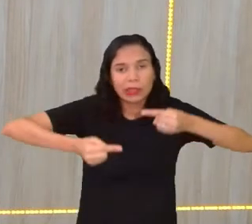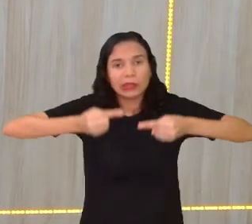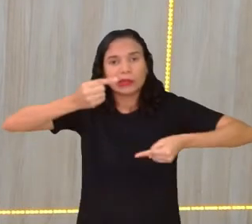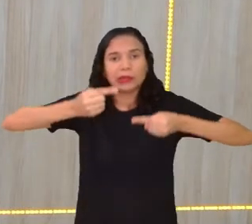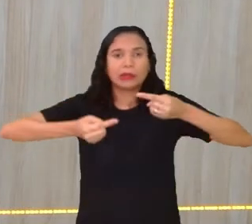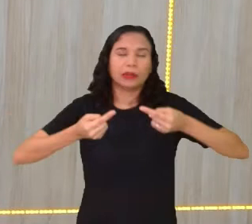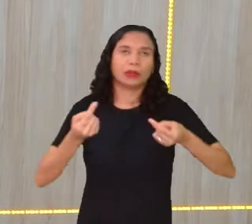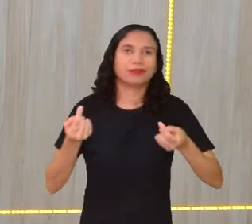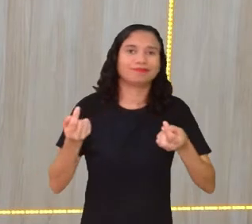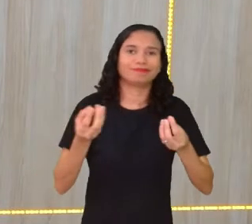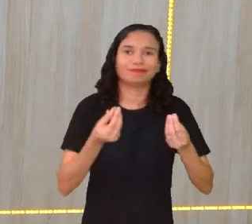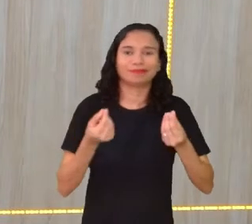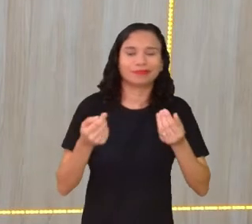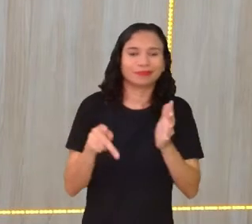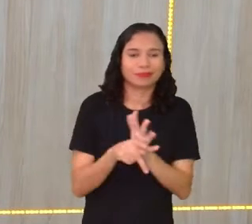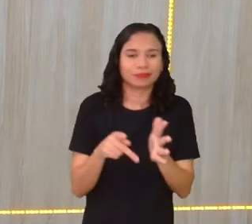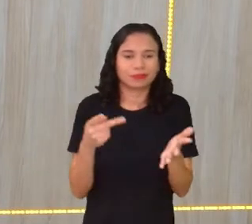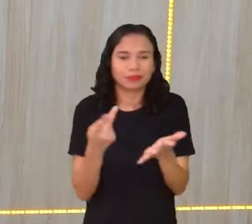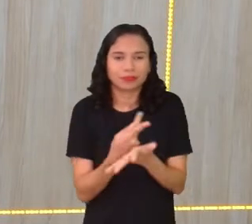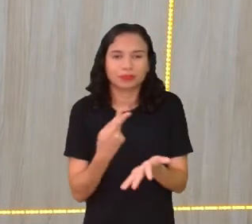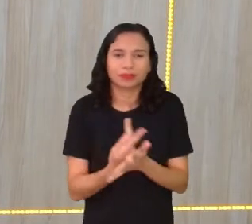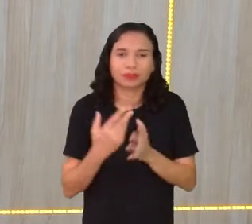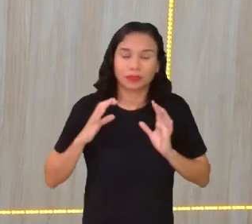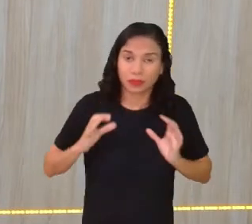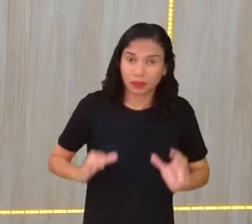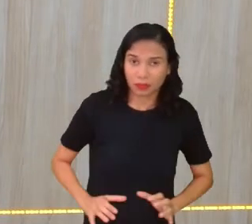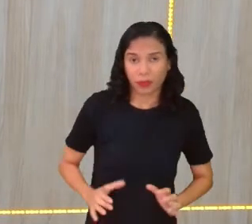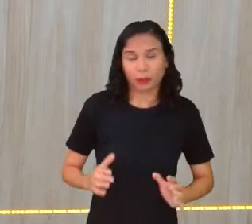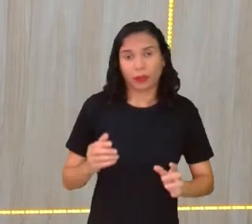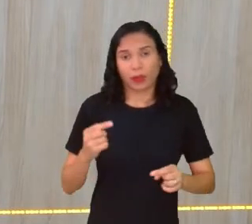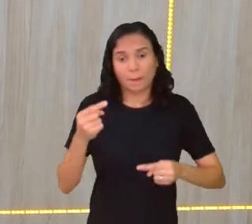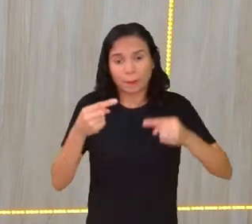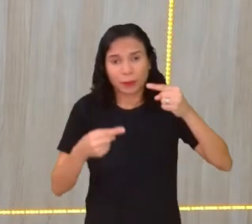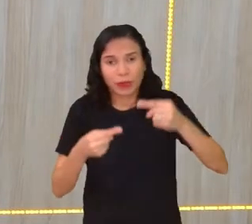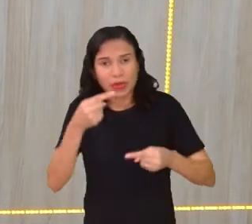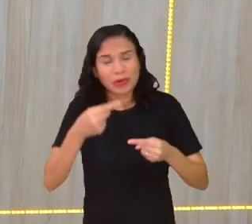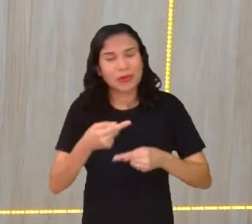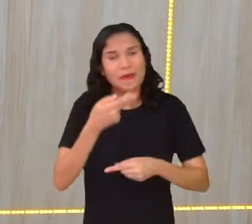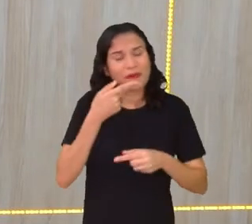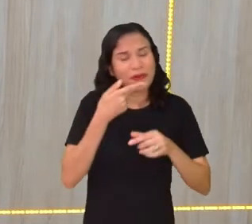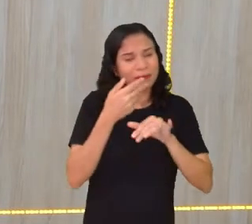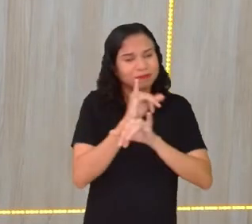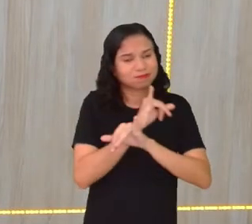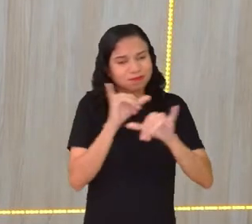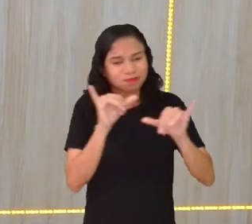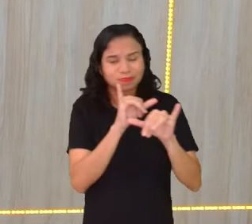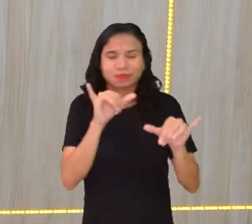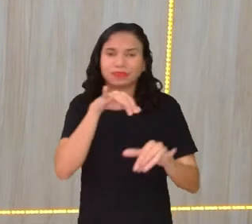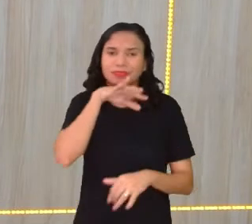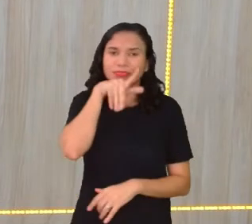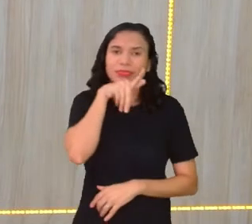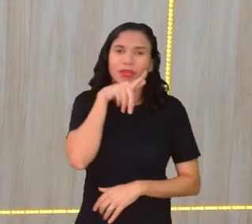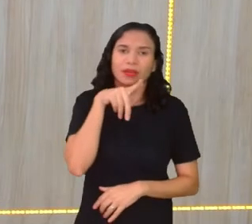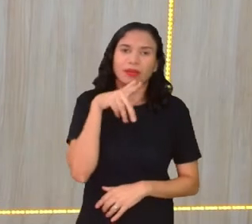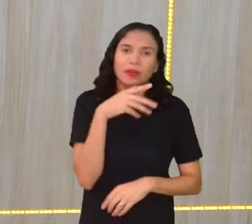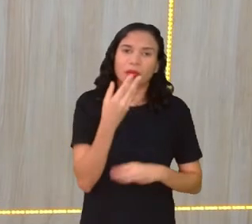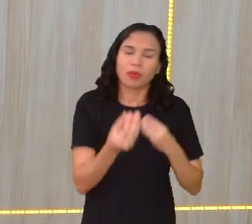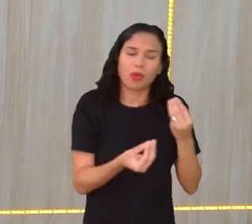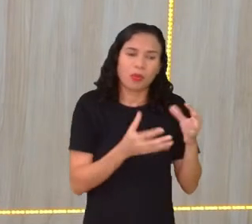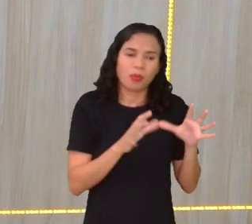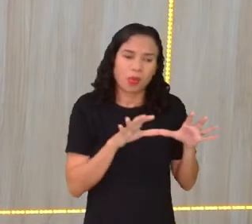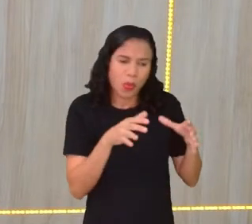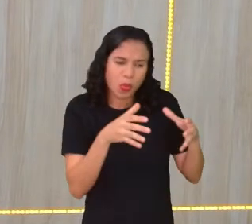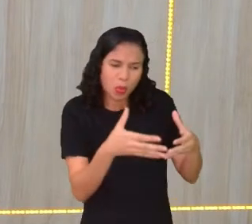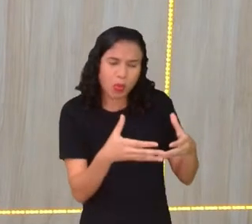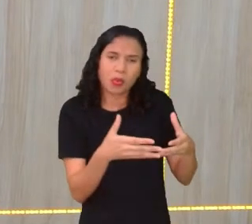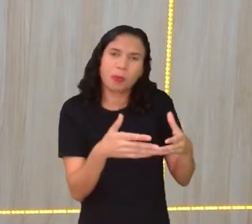certo? De extremismo, de discurso extremista política, né? Um determinado grupo,